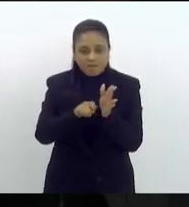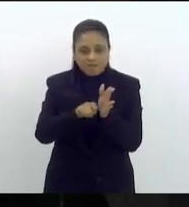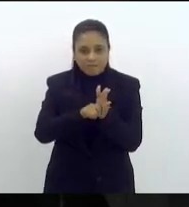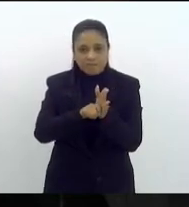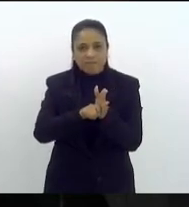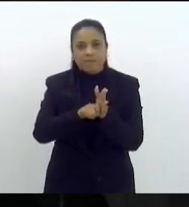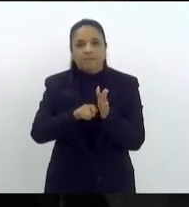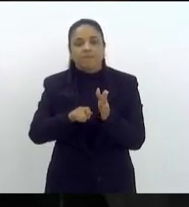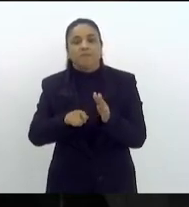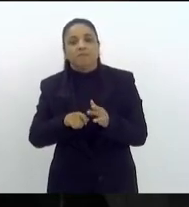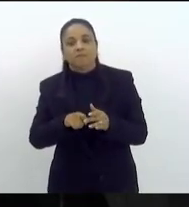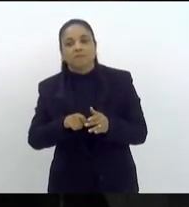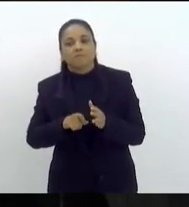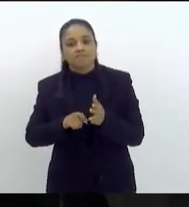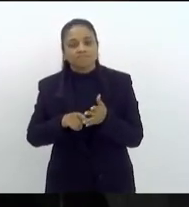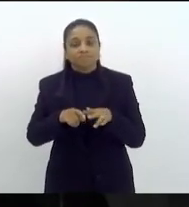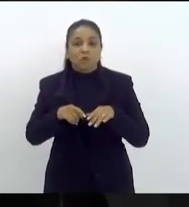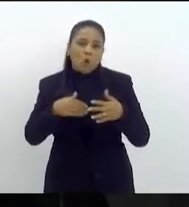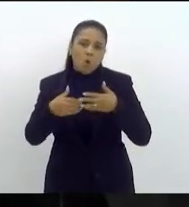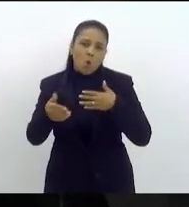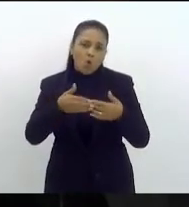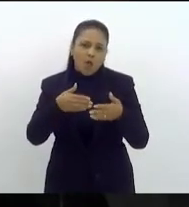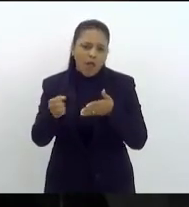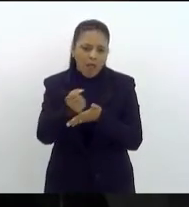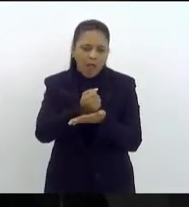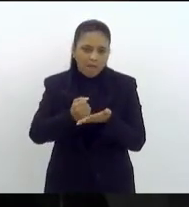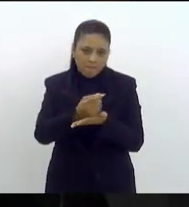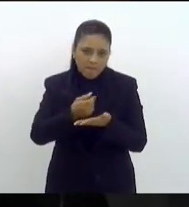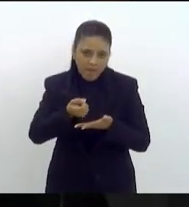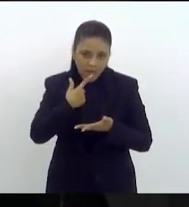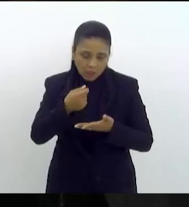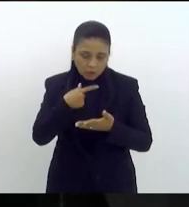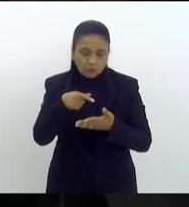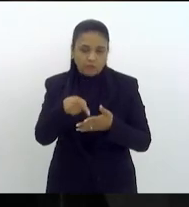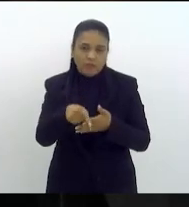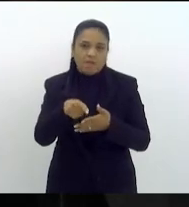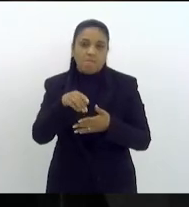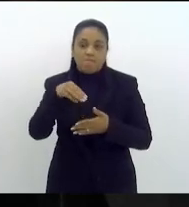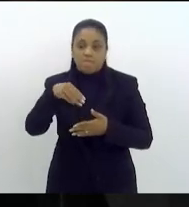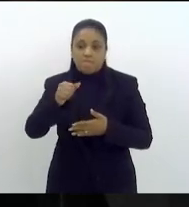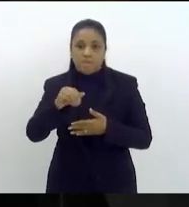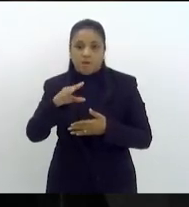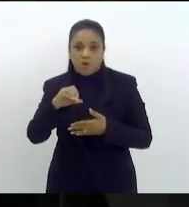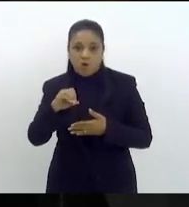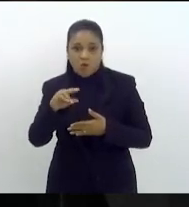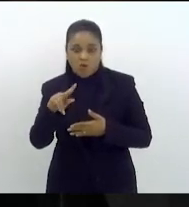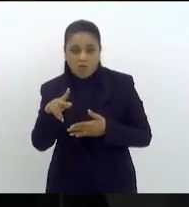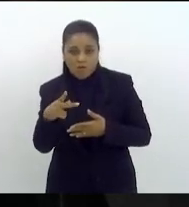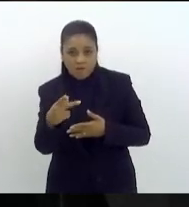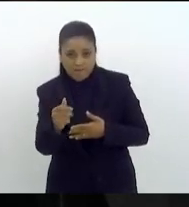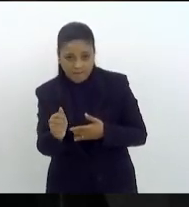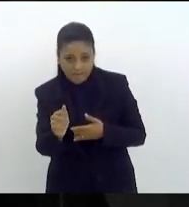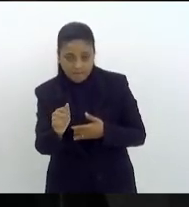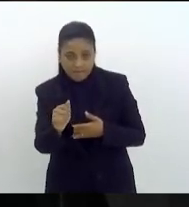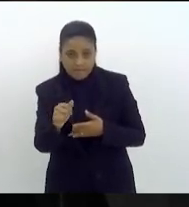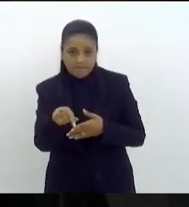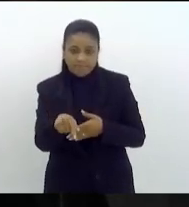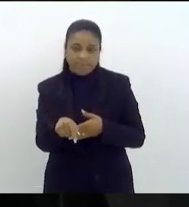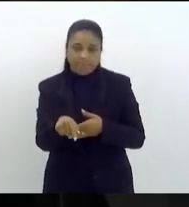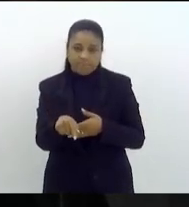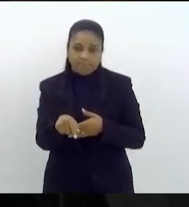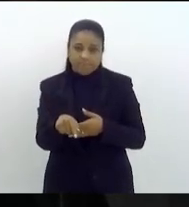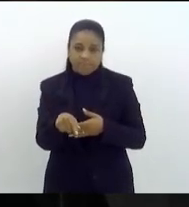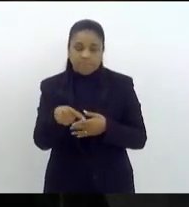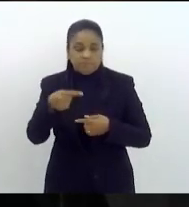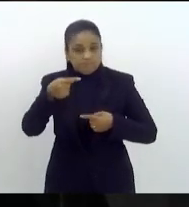de qualquer tipo de subproduto dessa Erva Maldita Então a gente tem que se a ter aqui